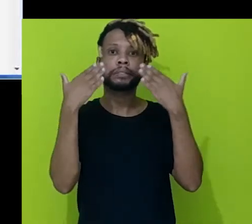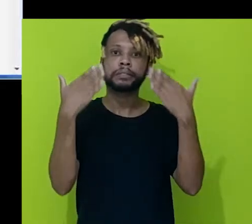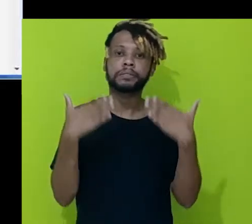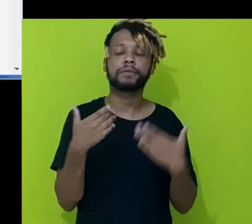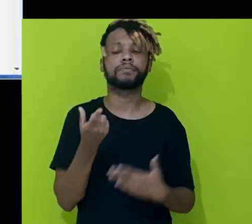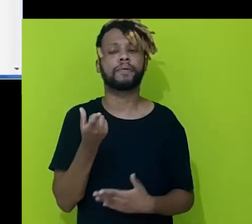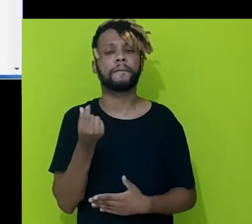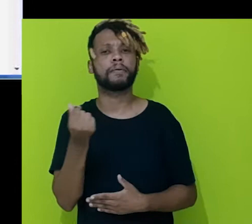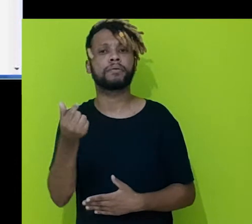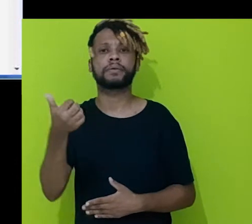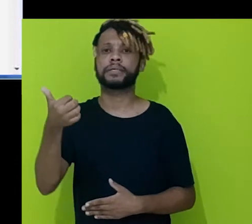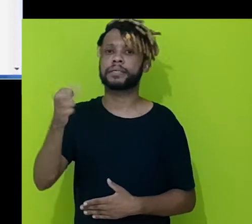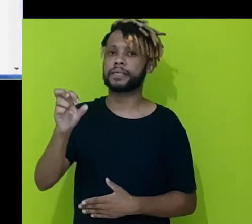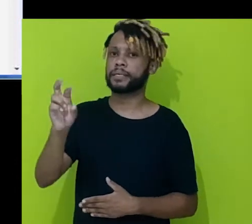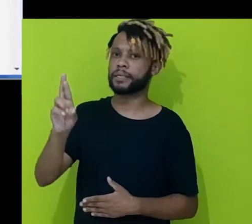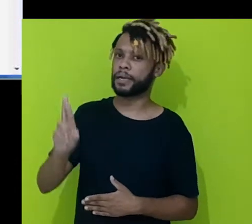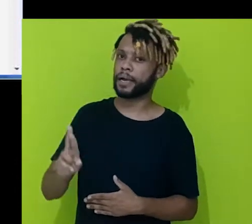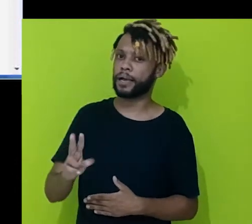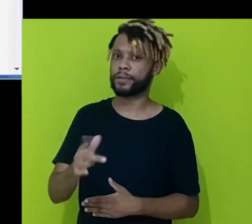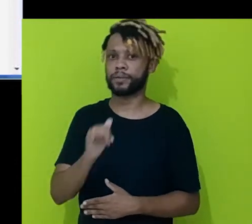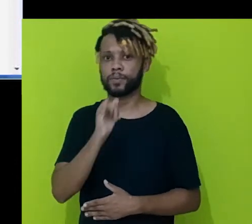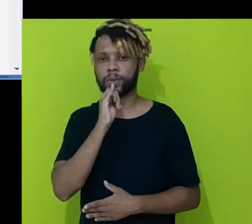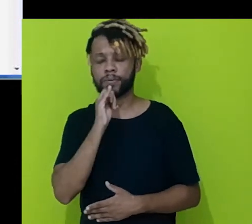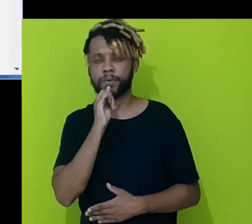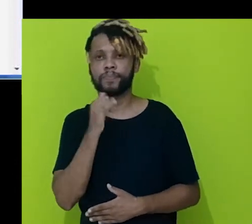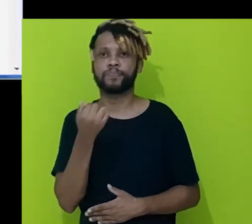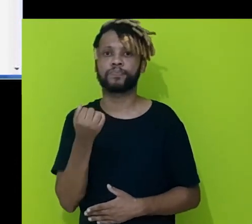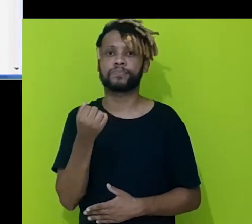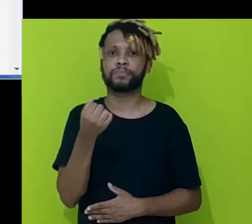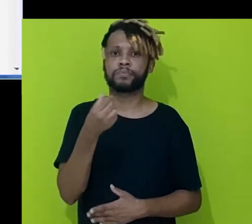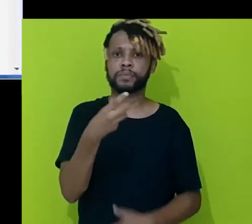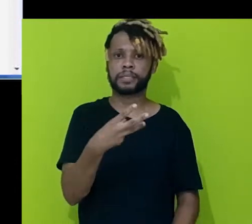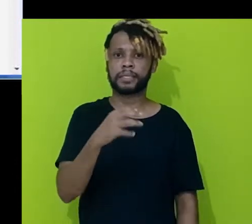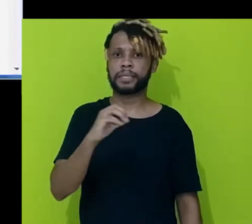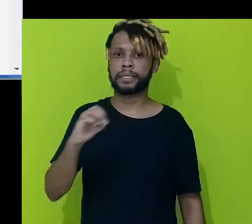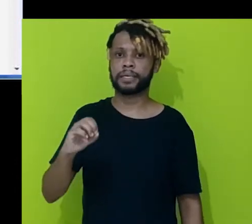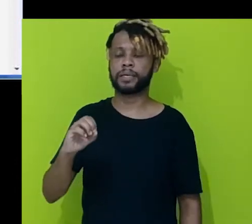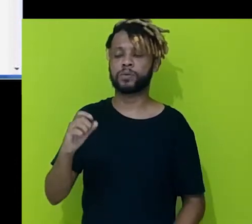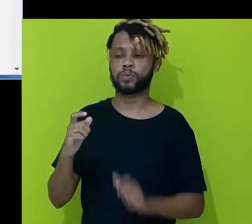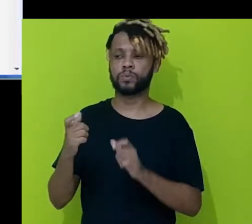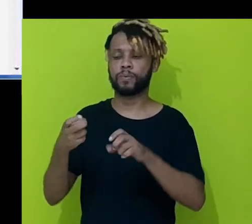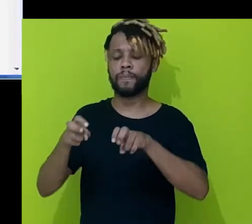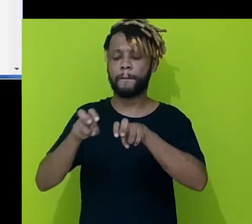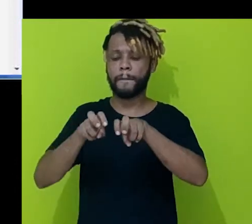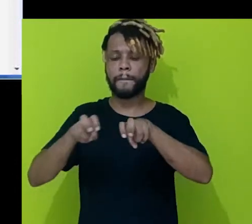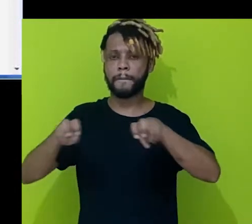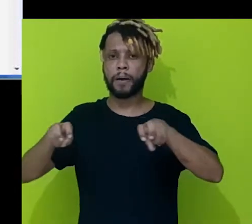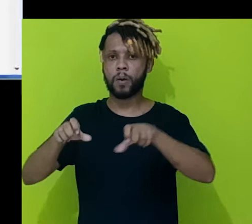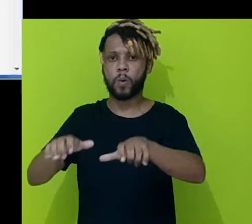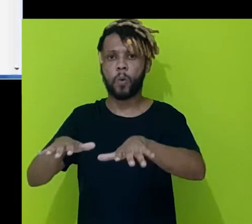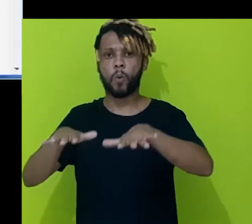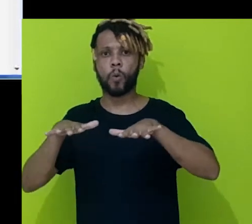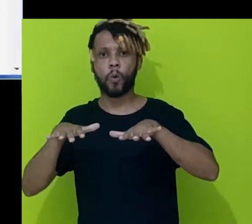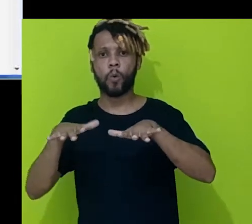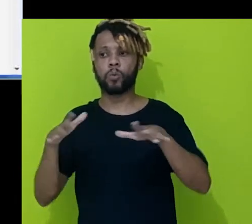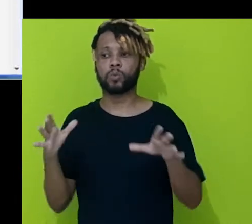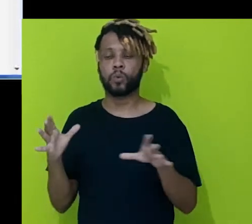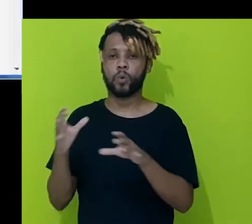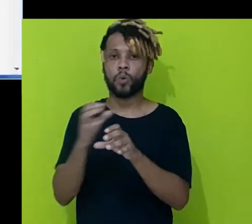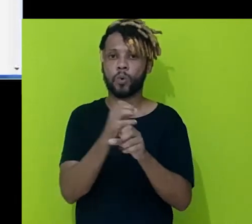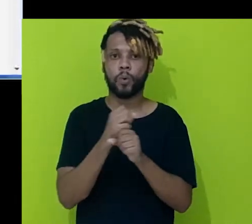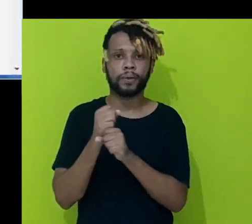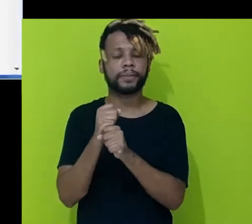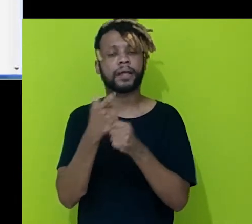de ingresso. Então nós vamos botar aqui 300 lugares no total dos espetáculos. A gente pode botar um